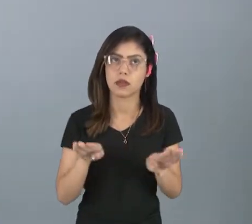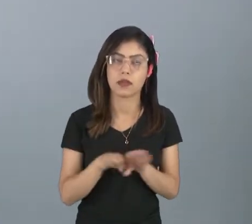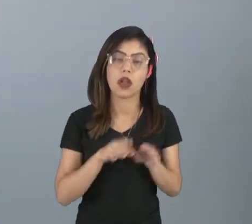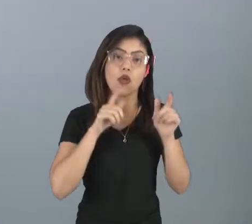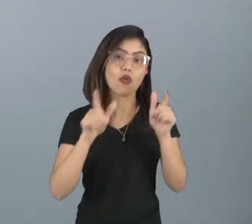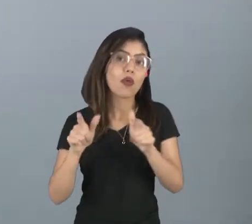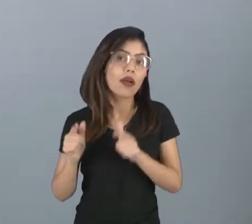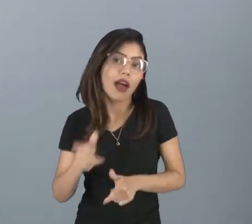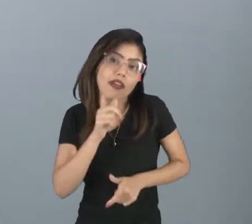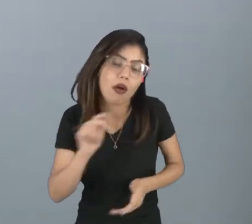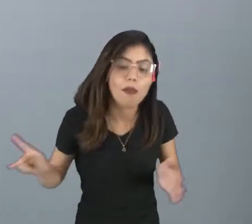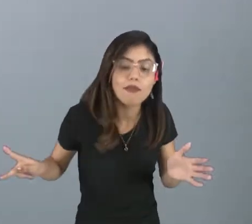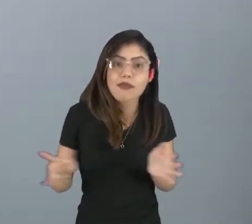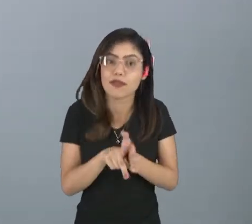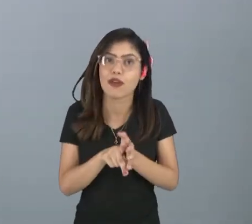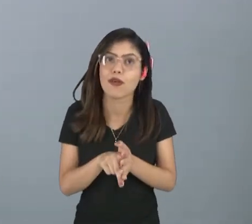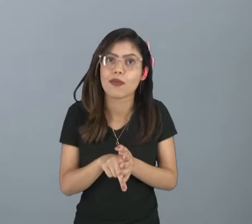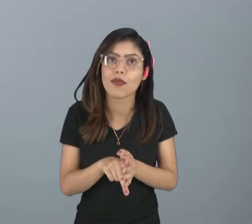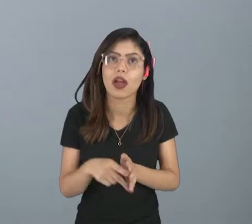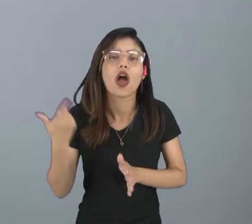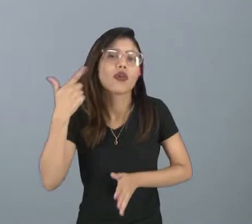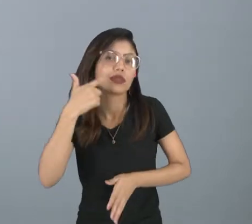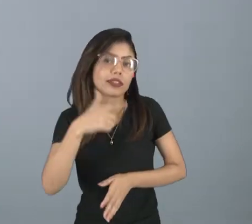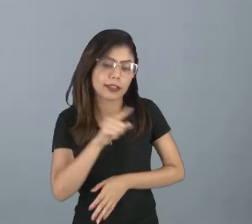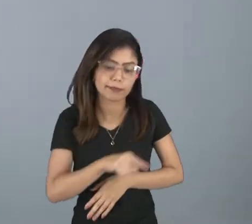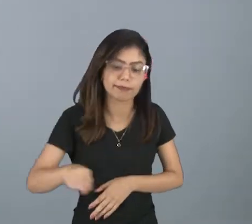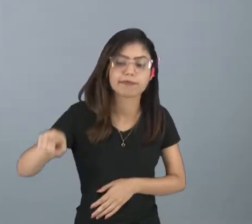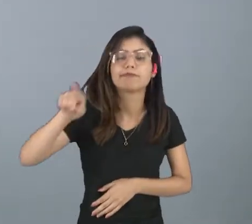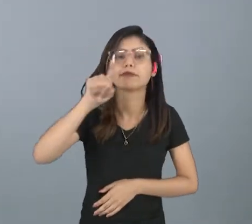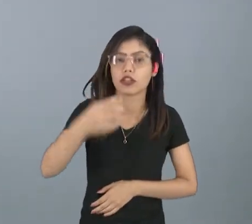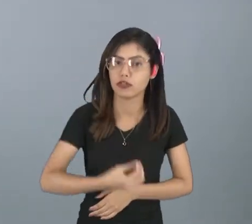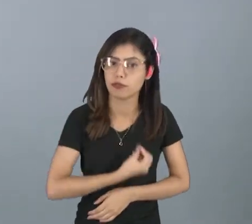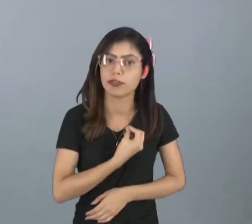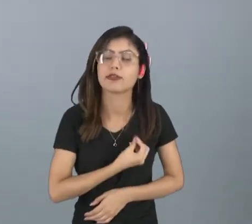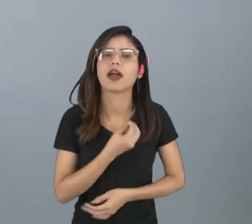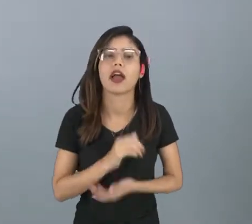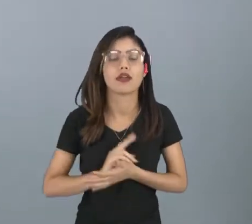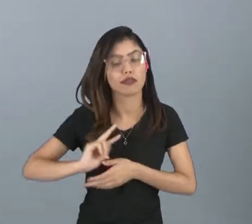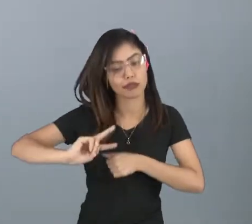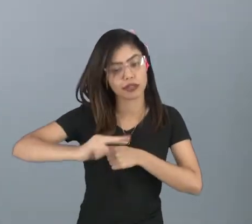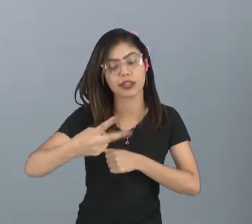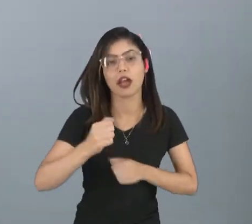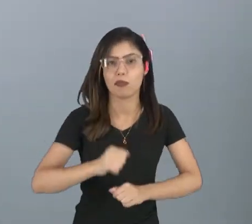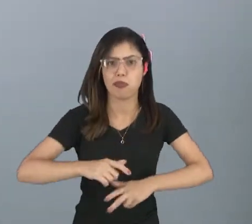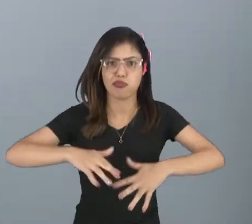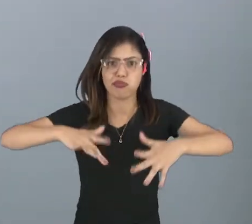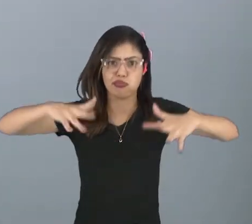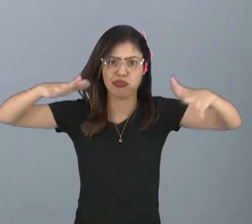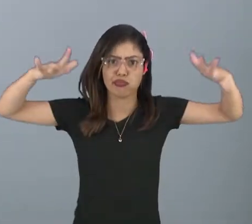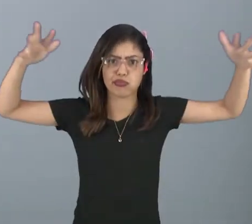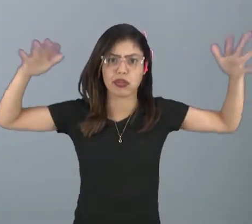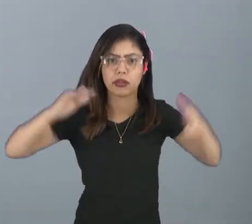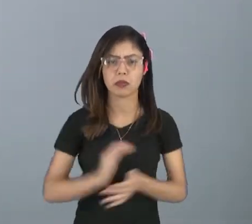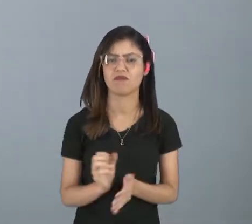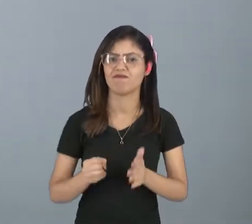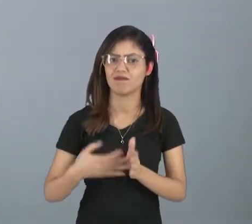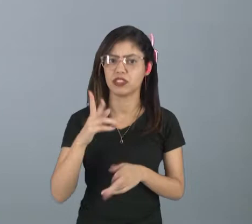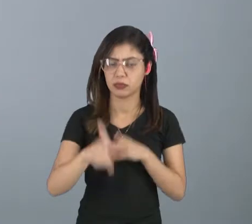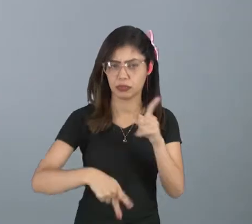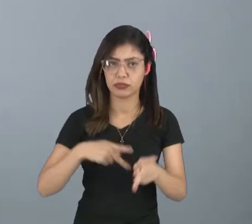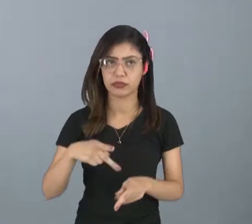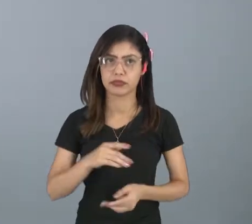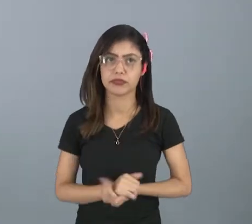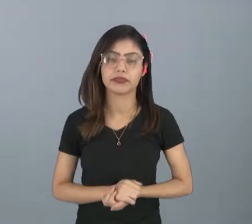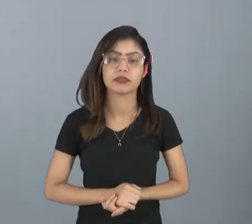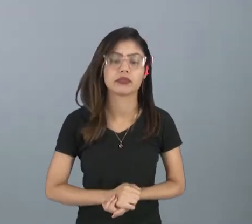local ideal para que ela consiga completar o seu ciclo e, consequentemente, infestando, né, boa parte da população.